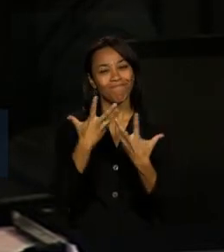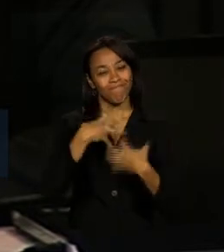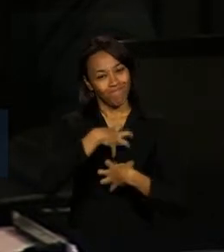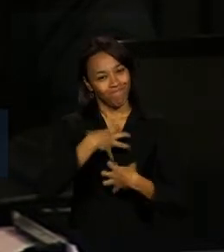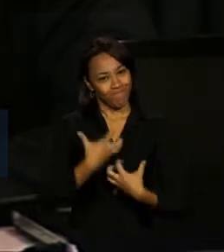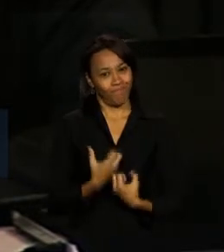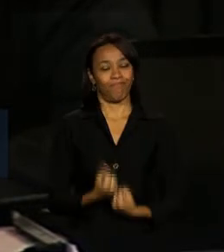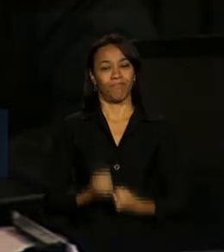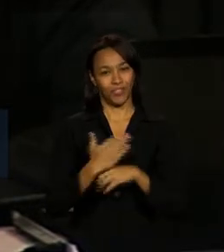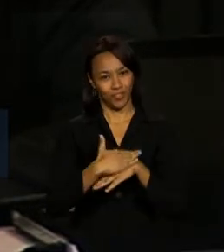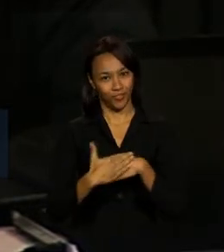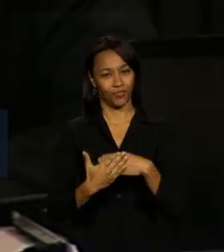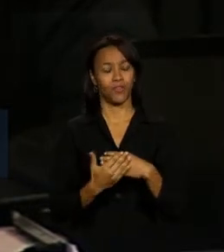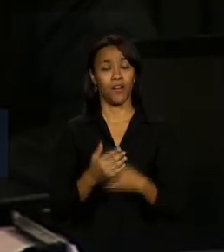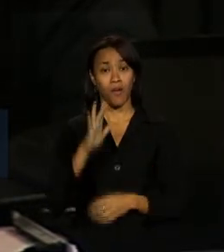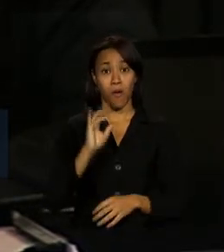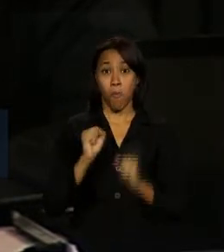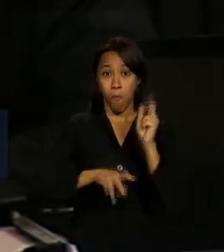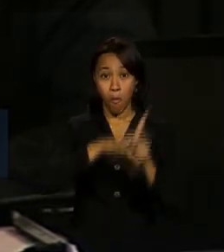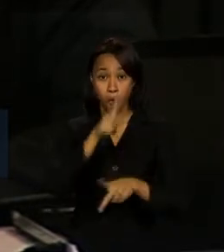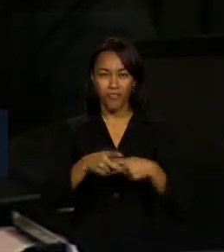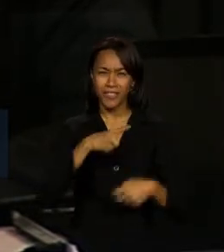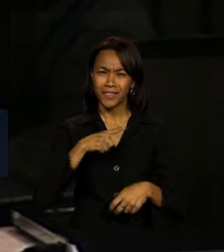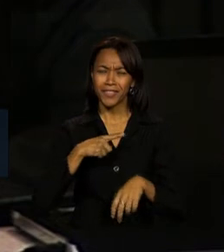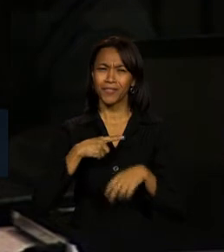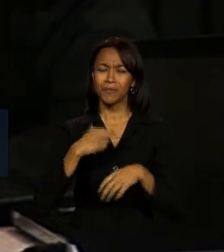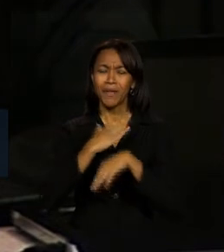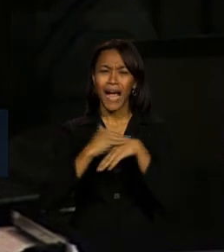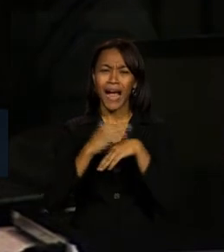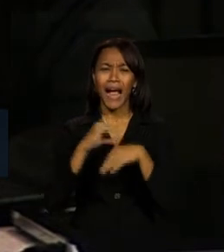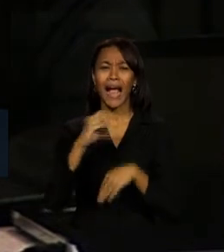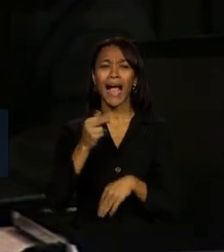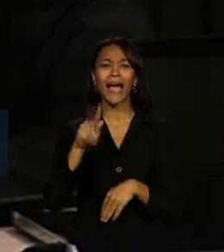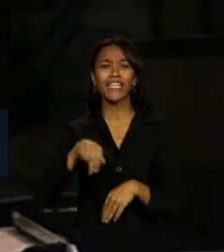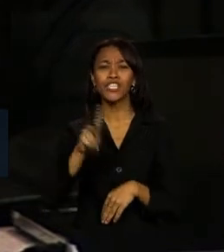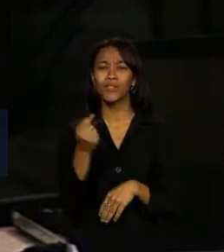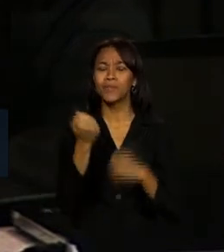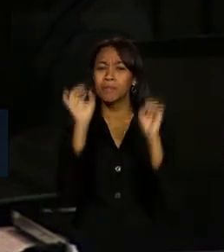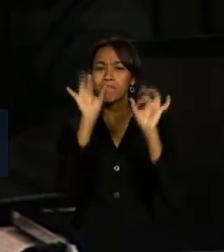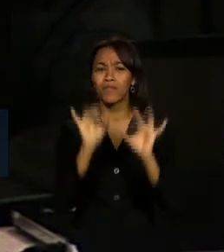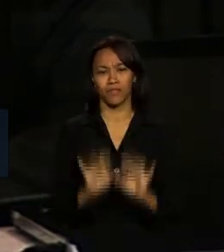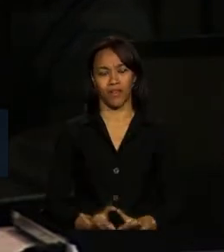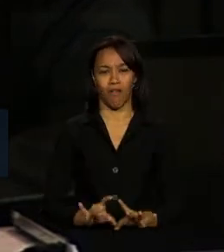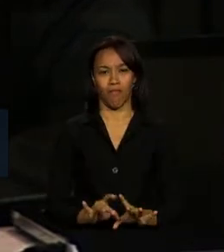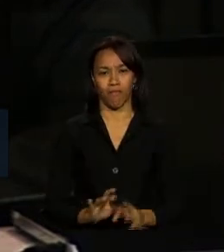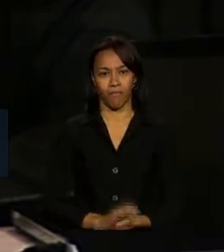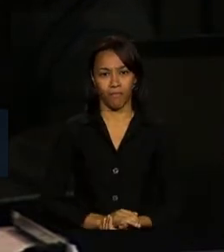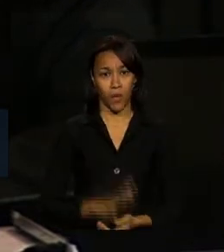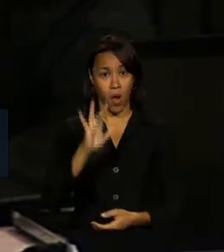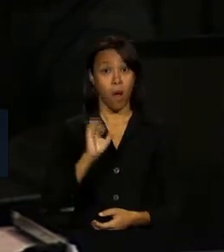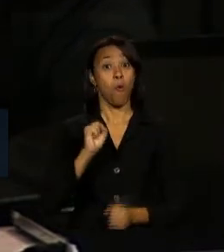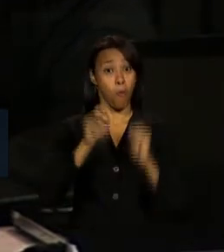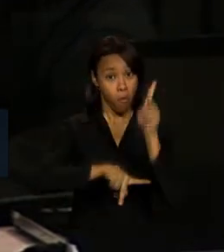Um povo que tem um carinho especial. Mas o povo brasileiro deveria saber